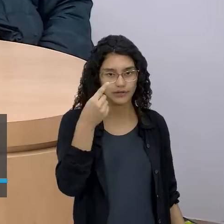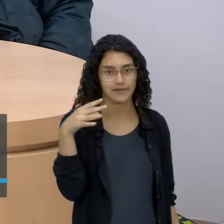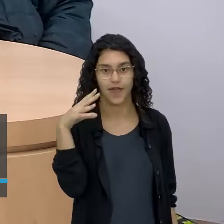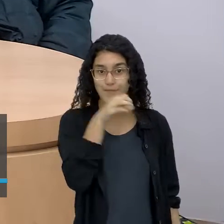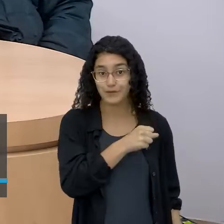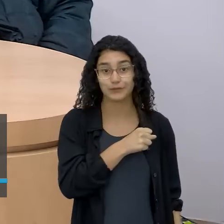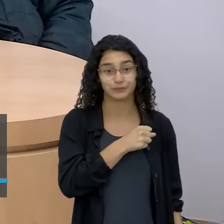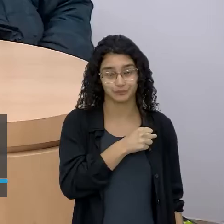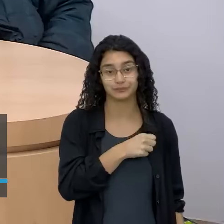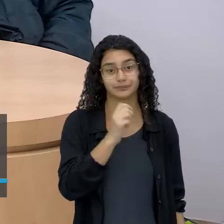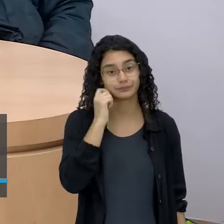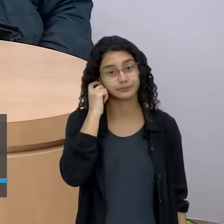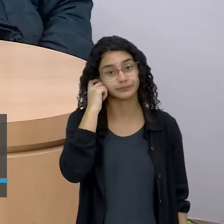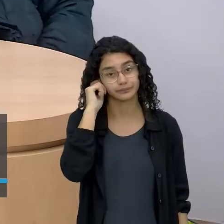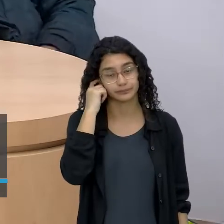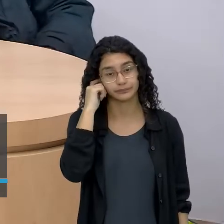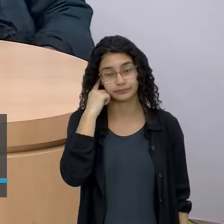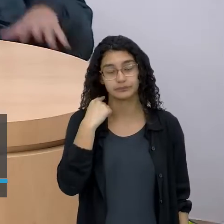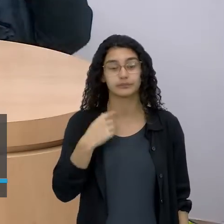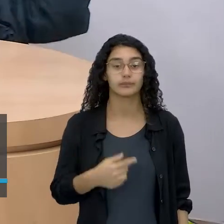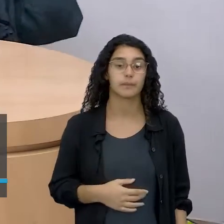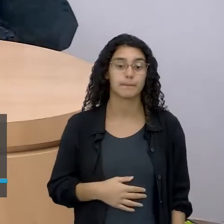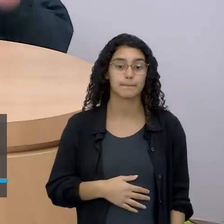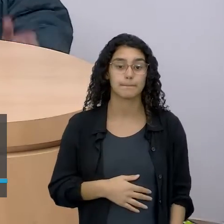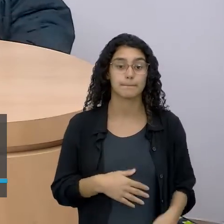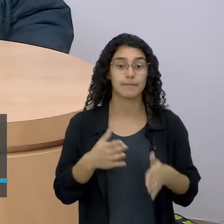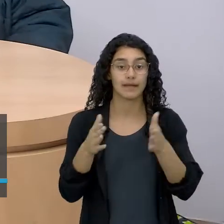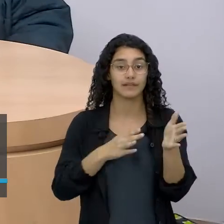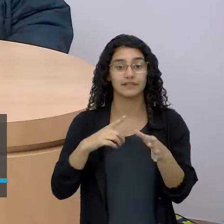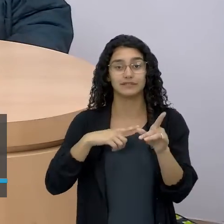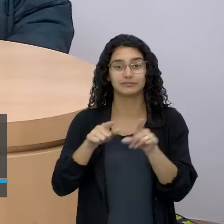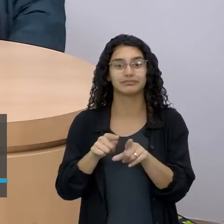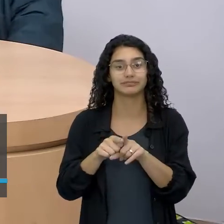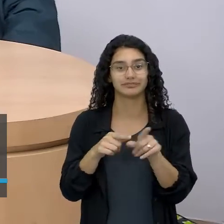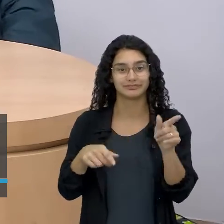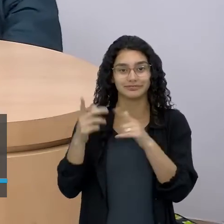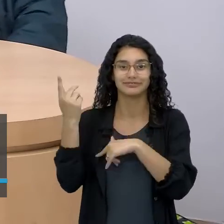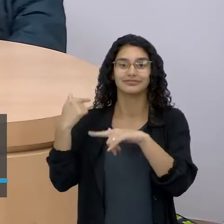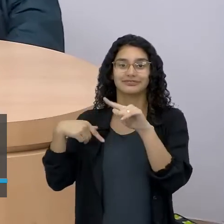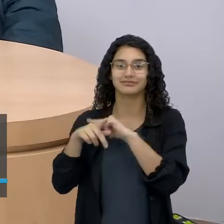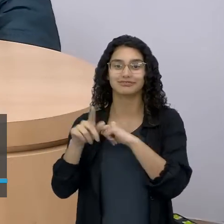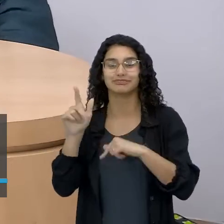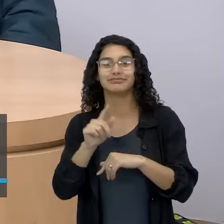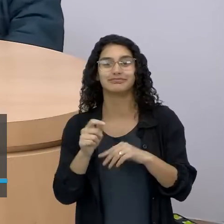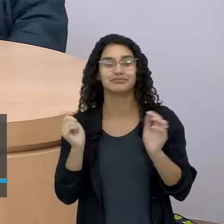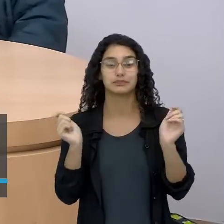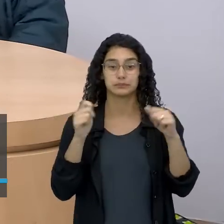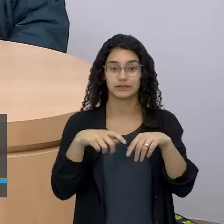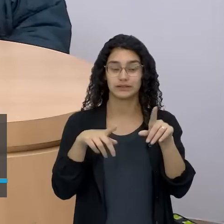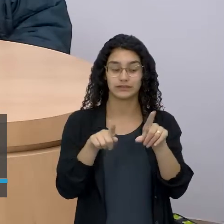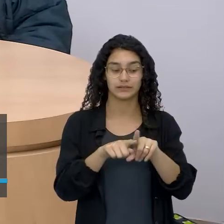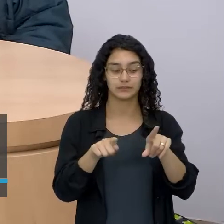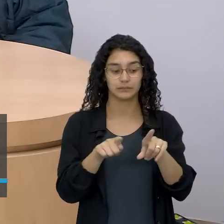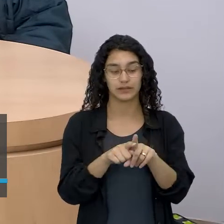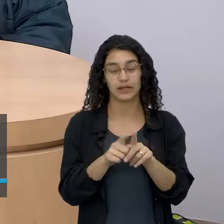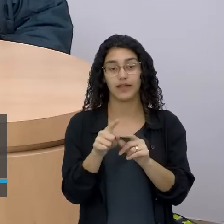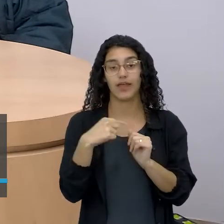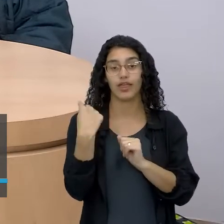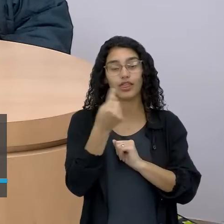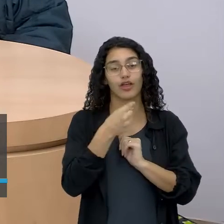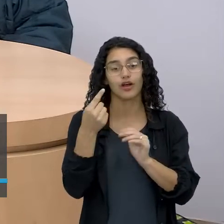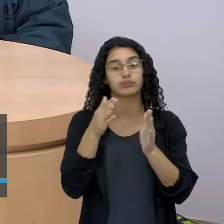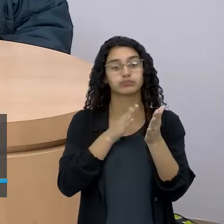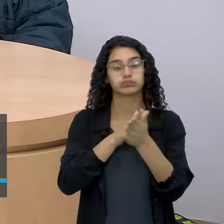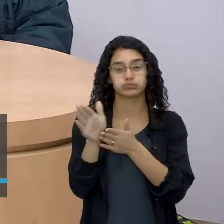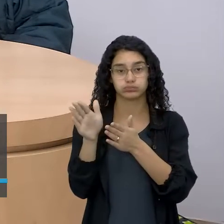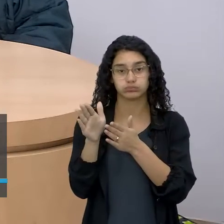6 horas. E aí, é claro, Olha o tamanho do salto, né? isso possibilita a gente